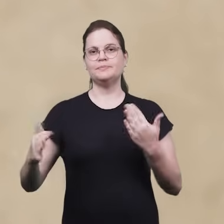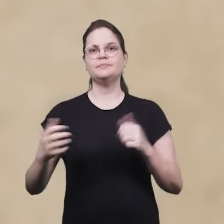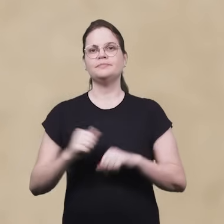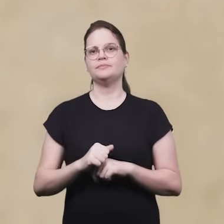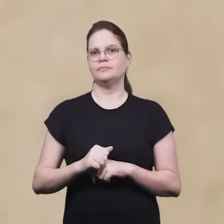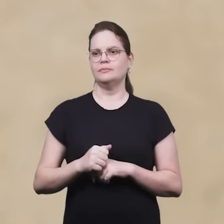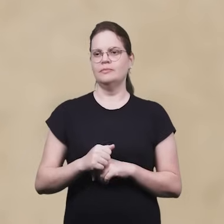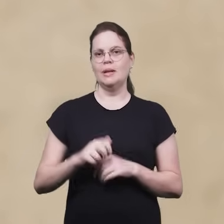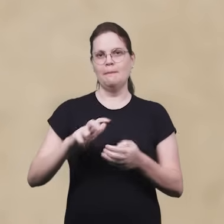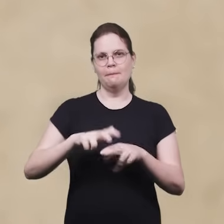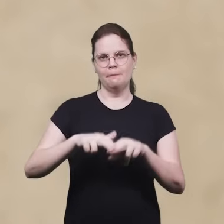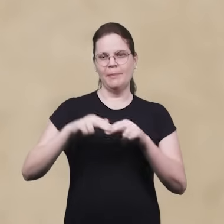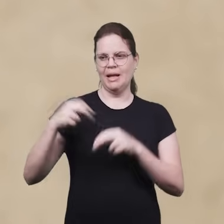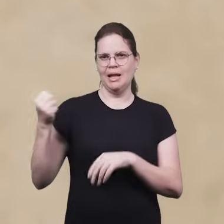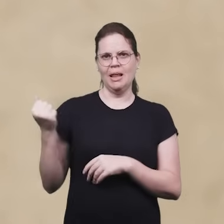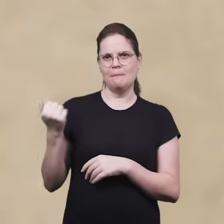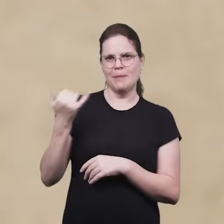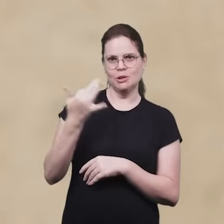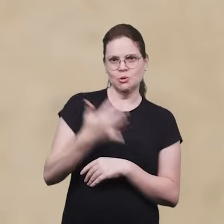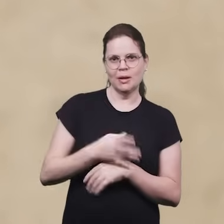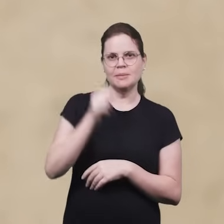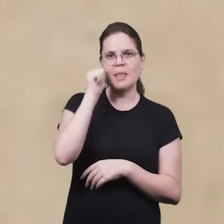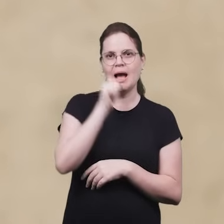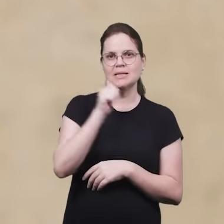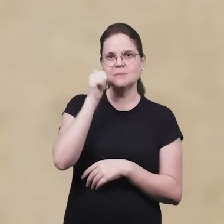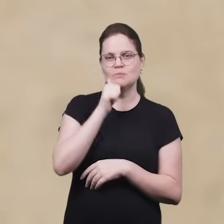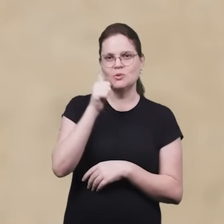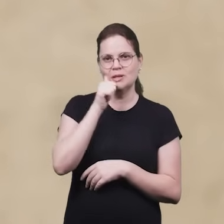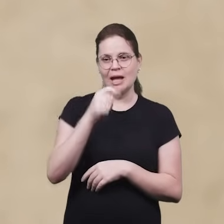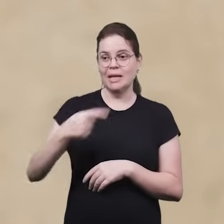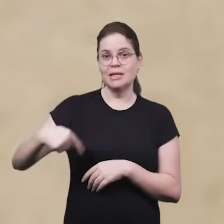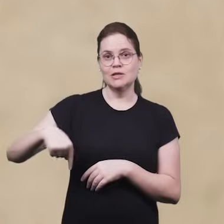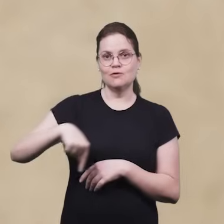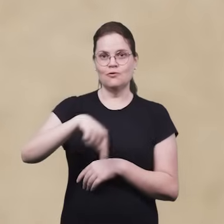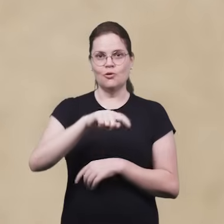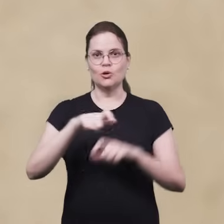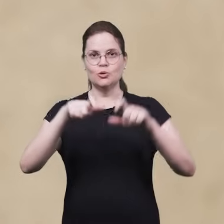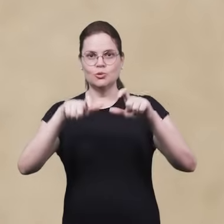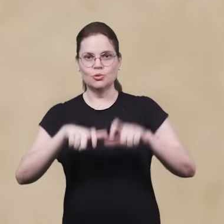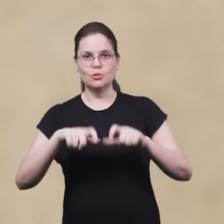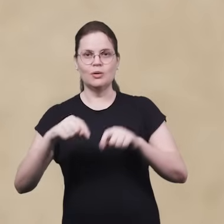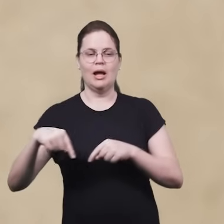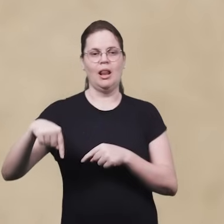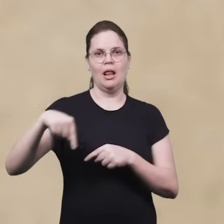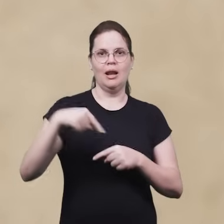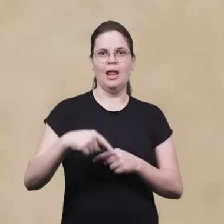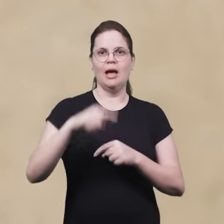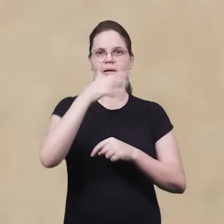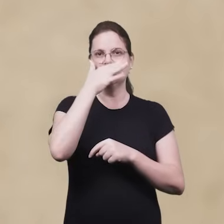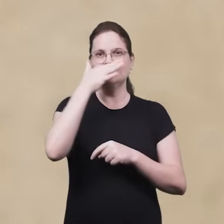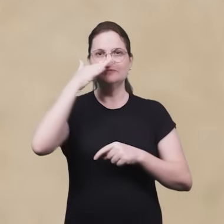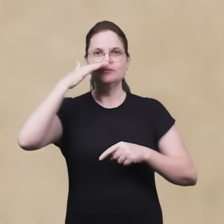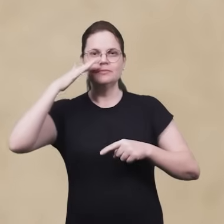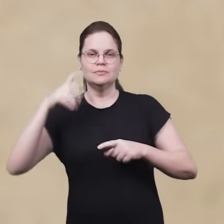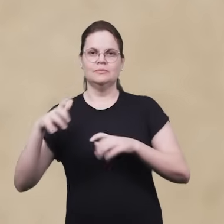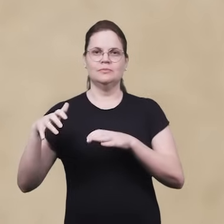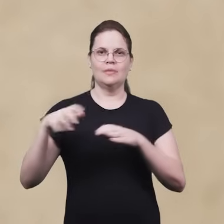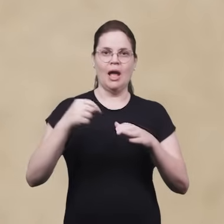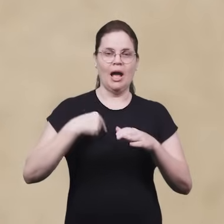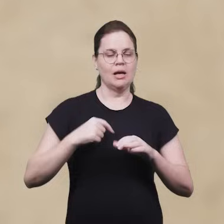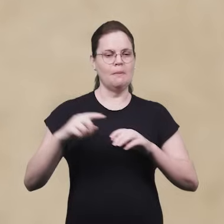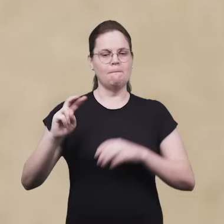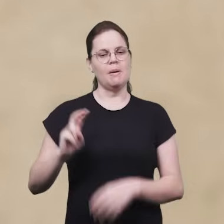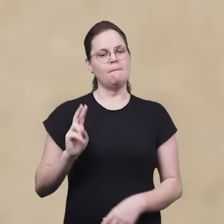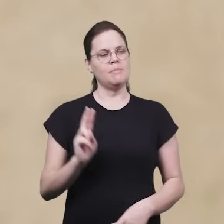de madrugada, foram elas ao sepulcro levando especiarias que tinham preparado, e acharam a pedra do sepulcro